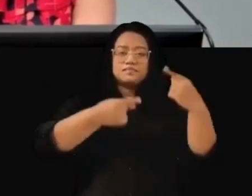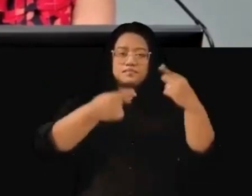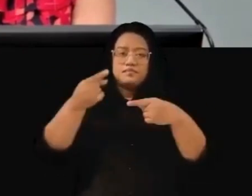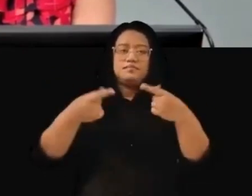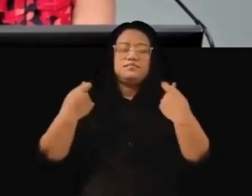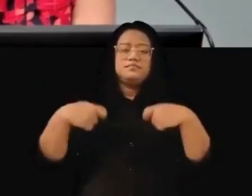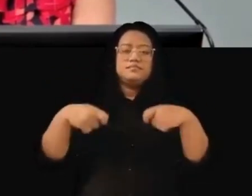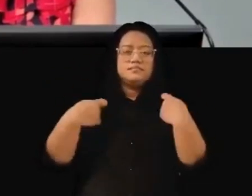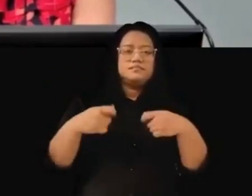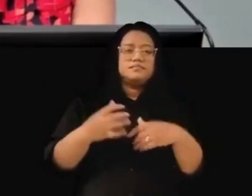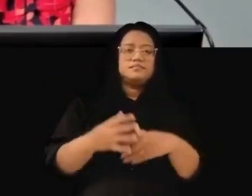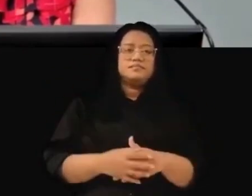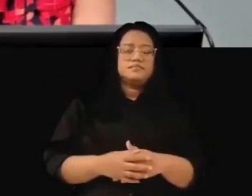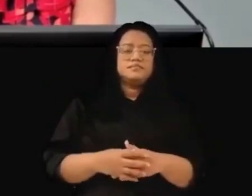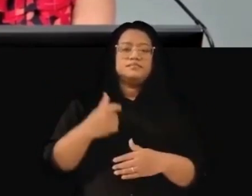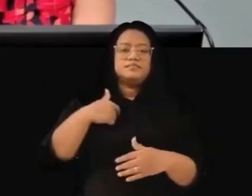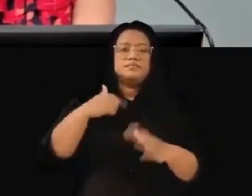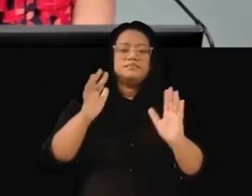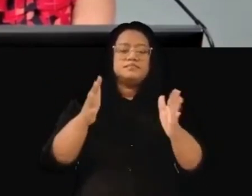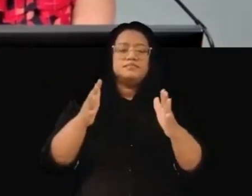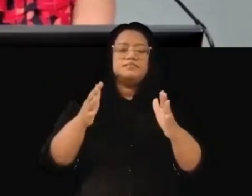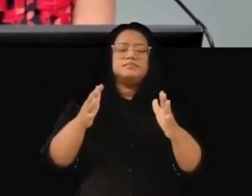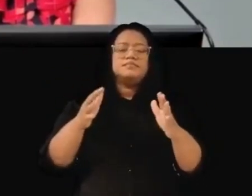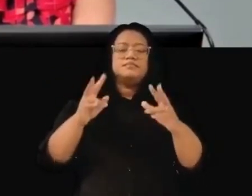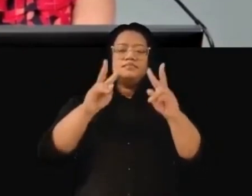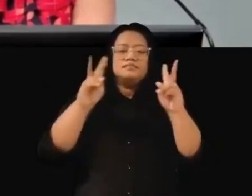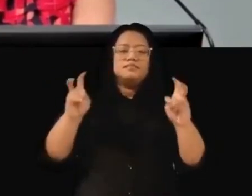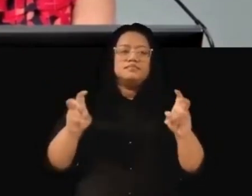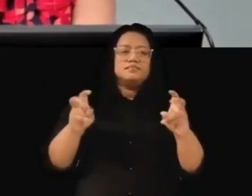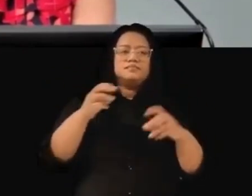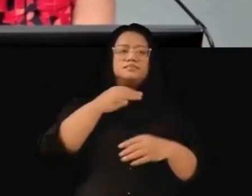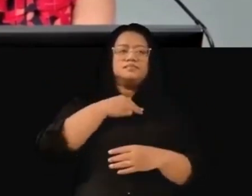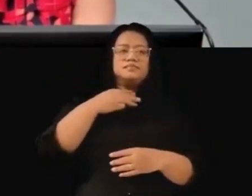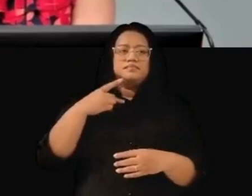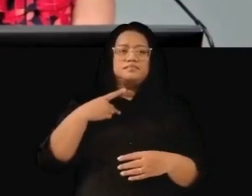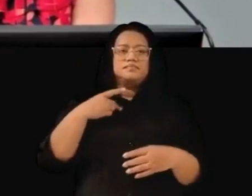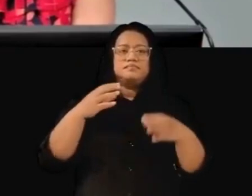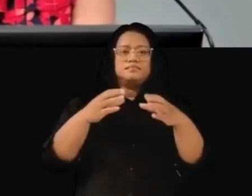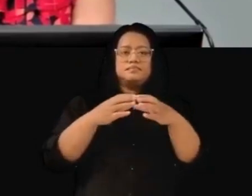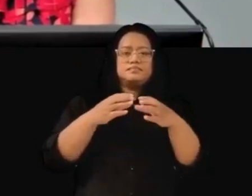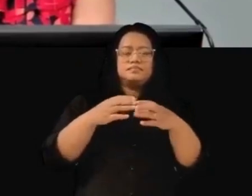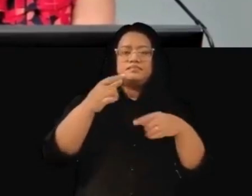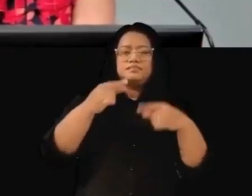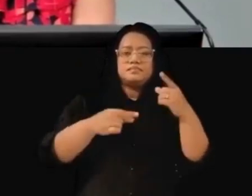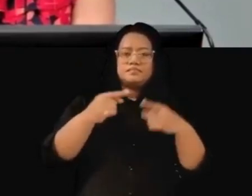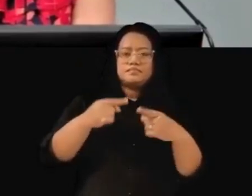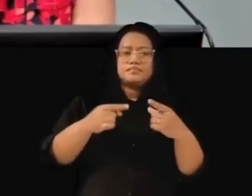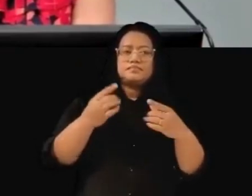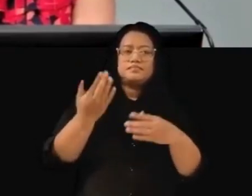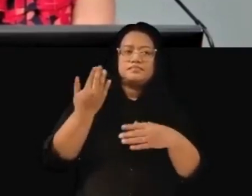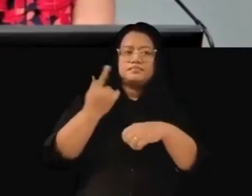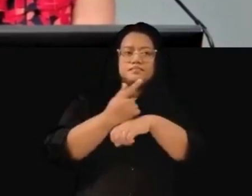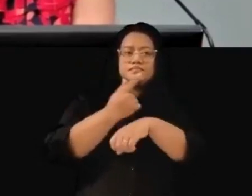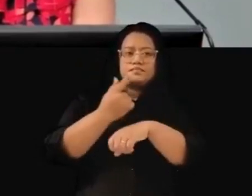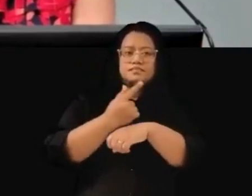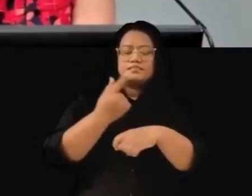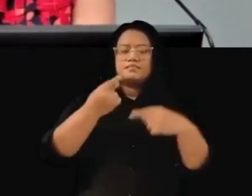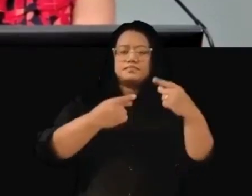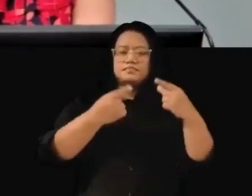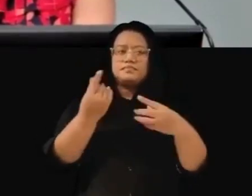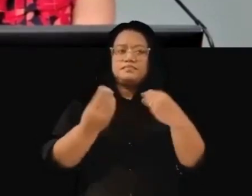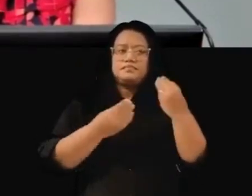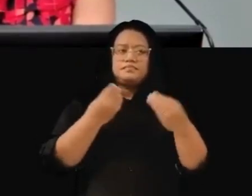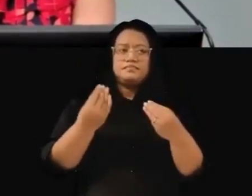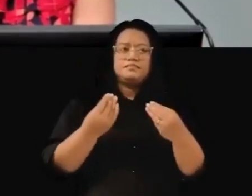Eu participei já de grupos de trabalho do Ministério Público com muita honra para discutir o plano diretor, né, na época, algumas gestões atrás, com